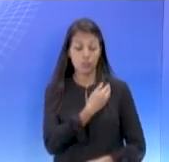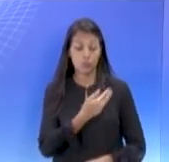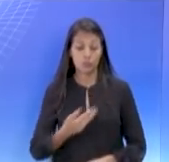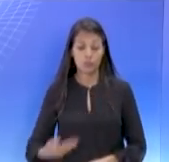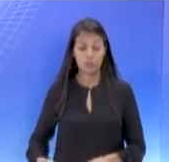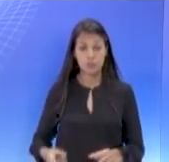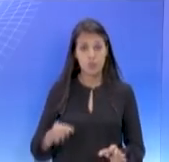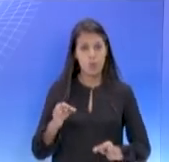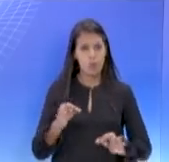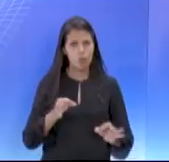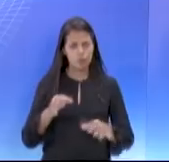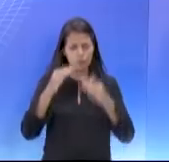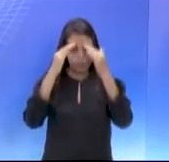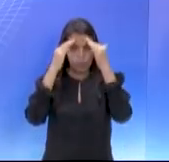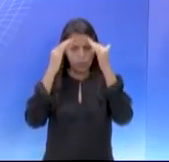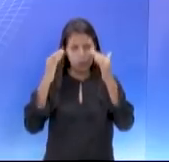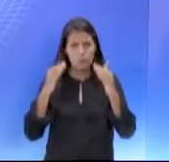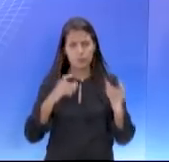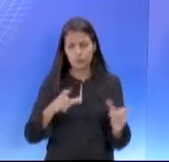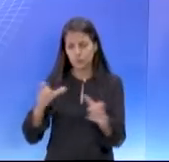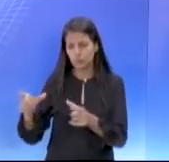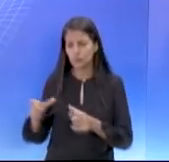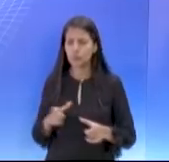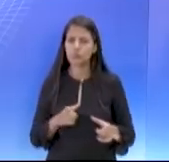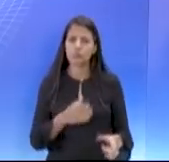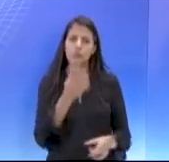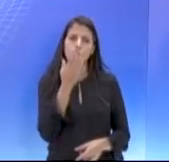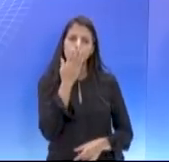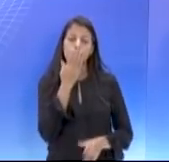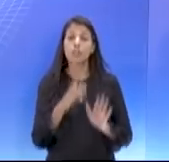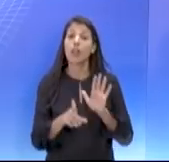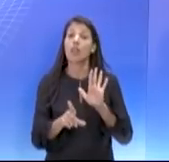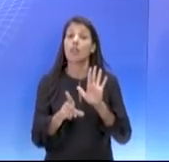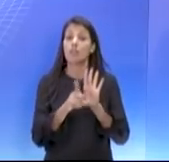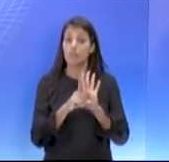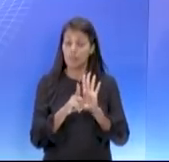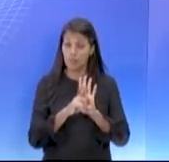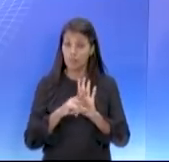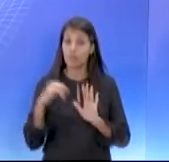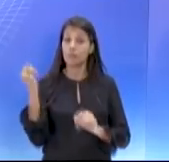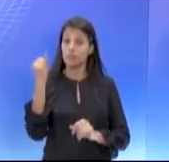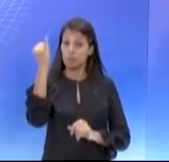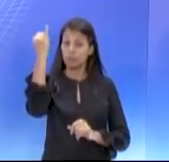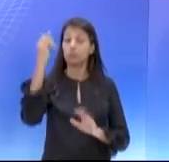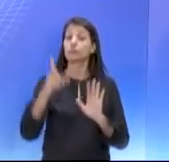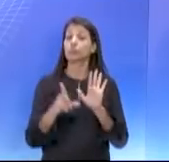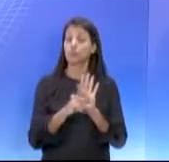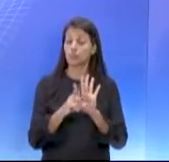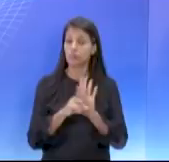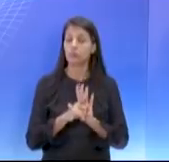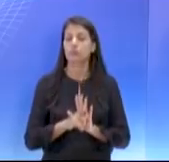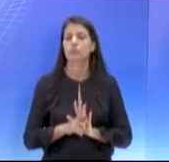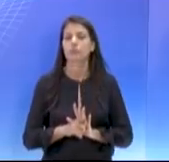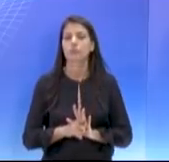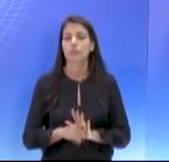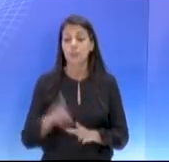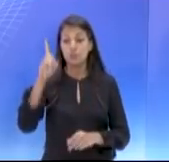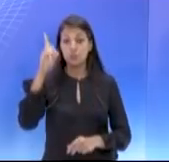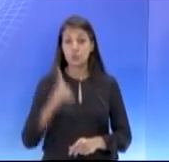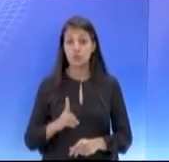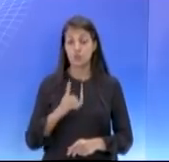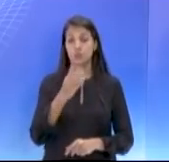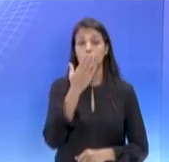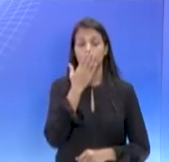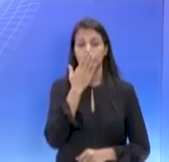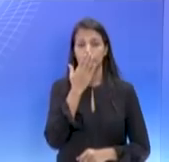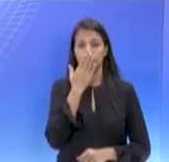bens. Então, meninos, isso aí é uma lei, né? Uma lei da nossa Constituição. Olha a outra dica que tem aí nesse enunciado,